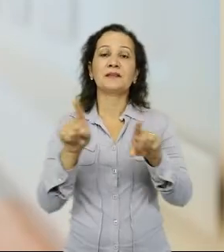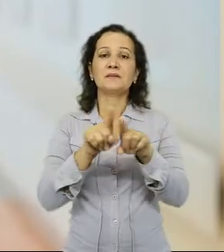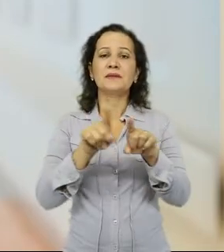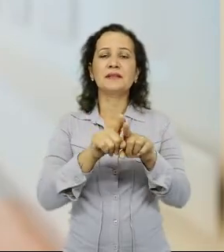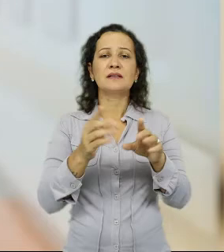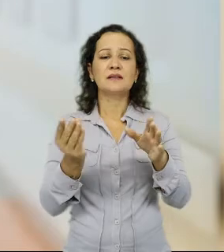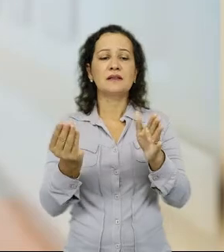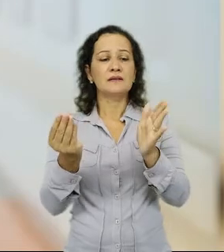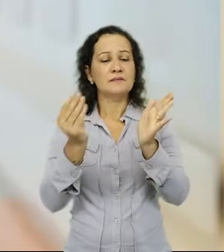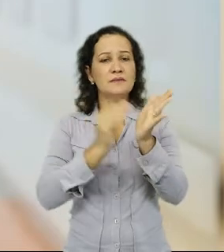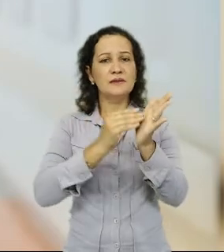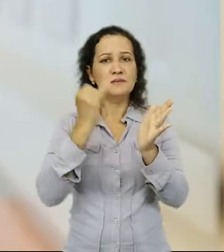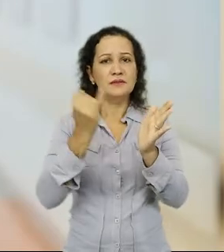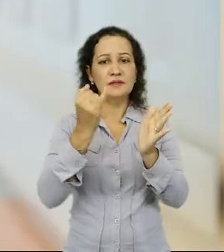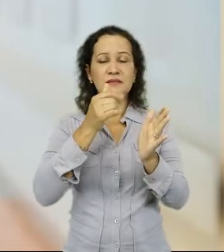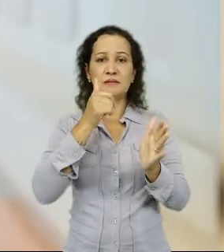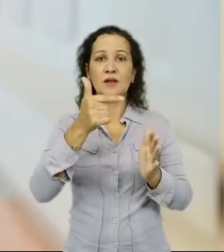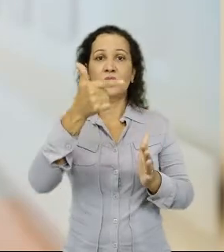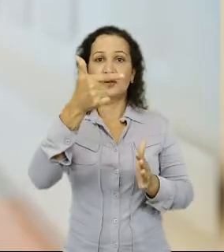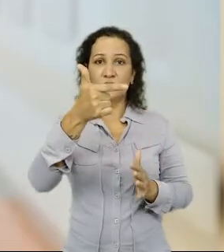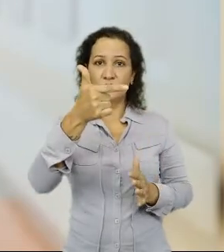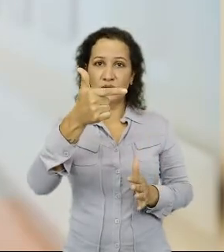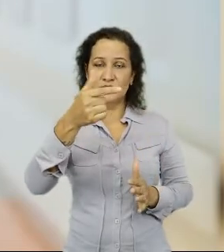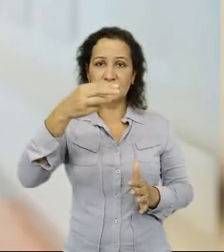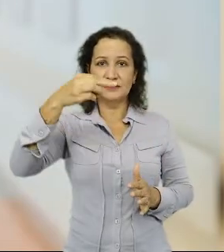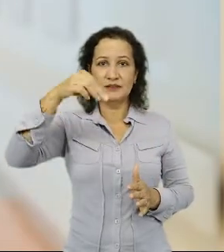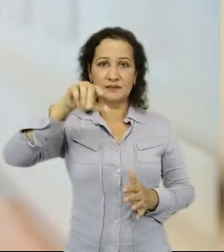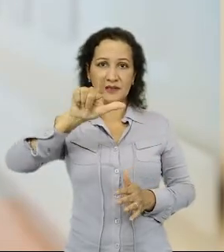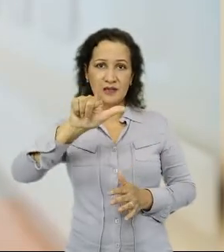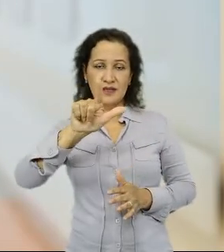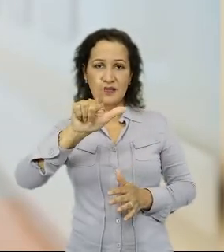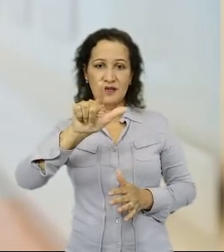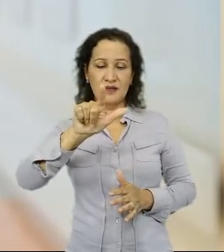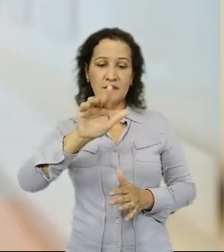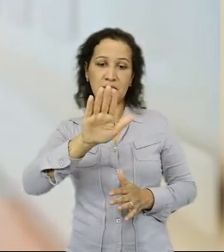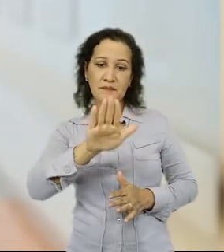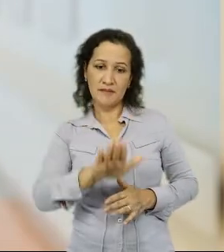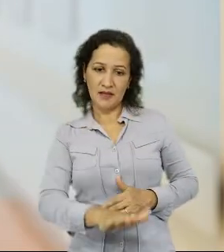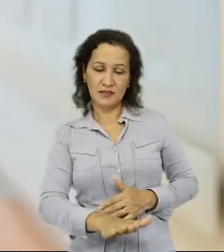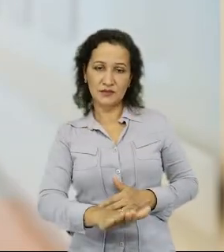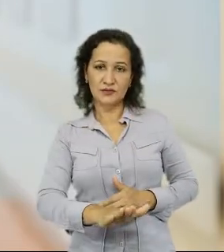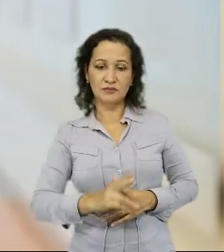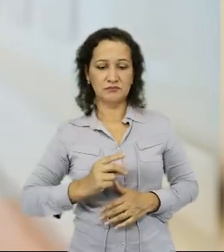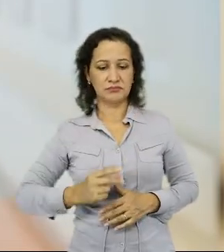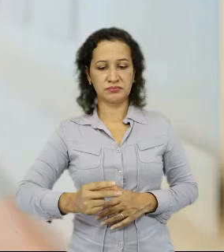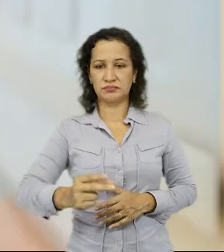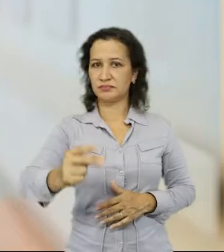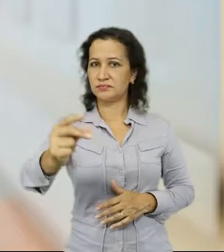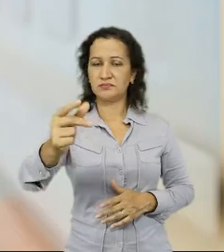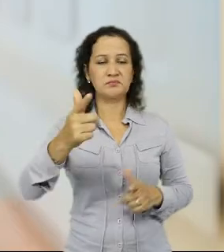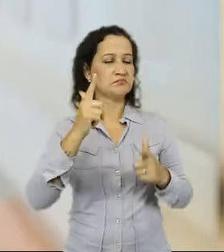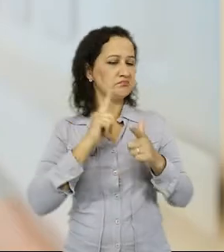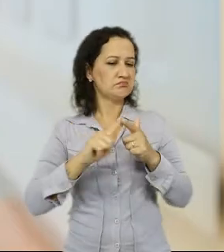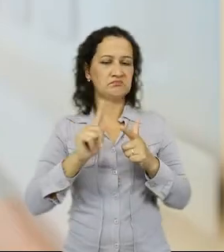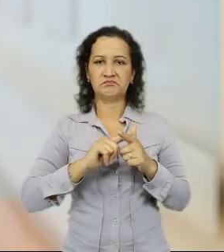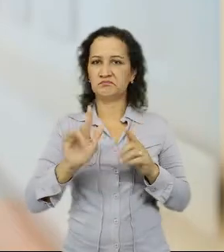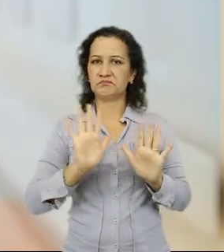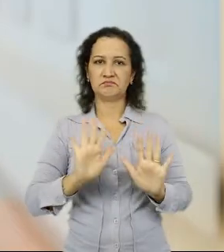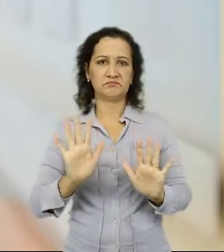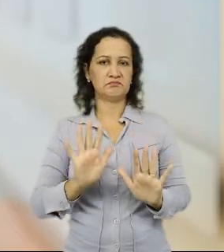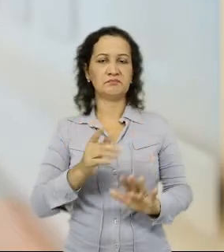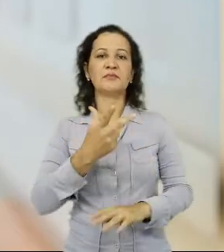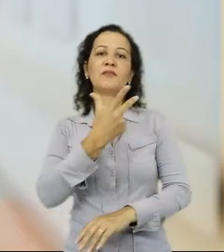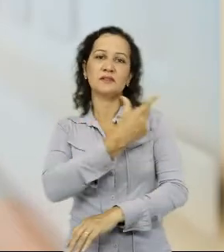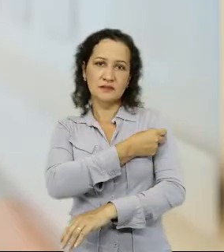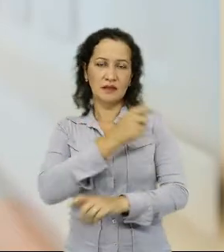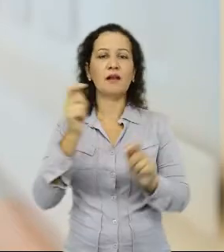doses inferiores às citadas anteriormente, mesmo por período prolongado, não constituem também contraindicação para imunização. O